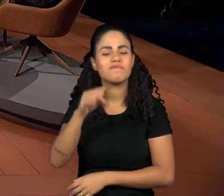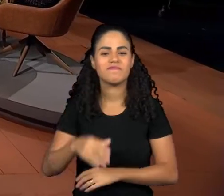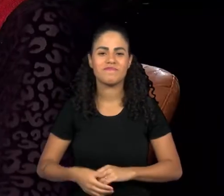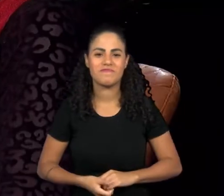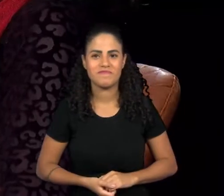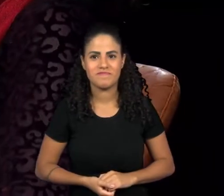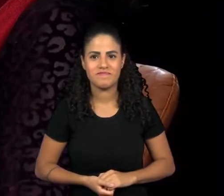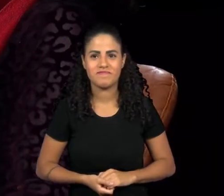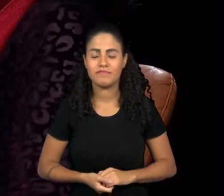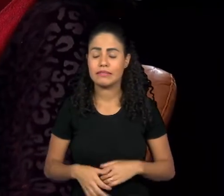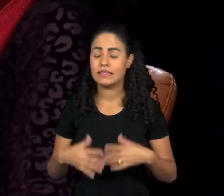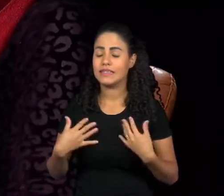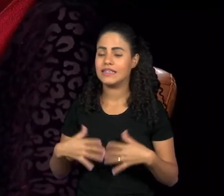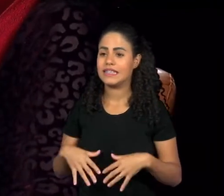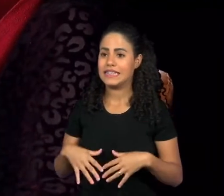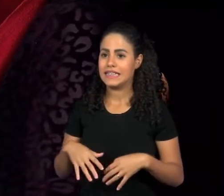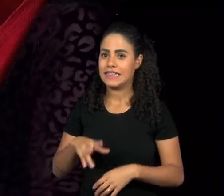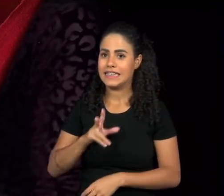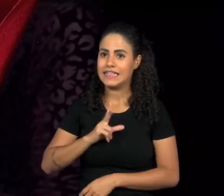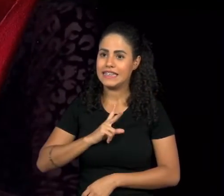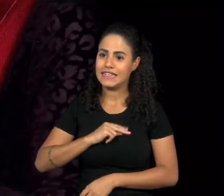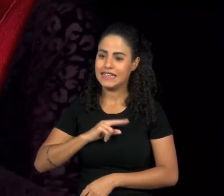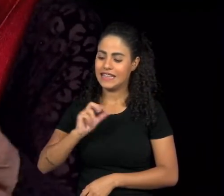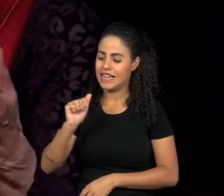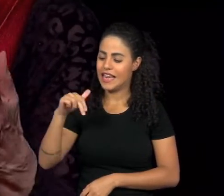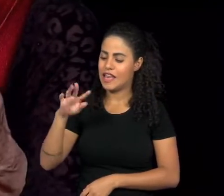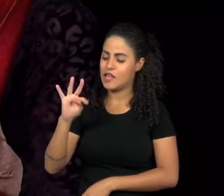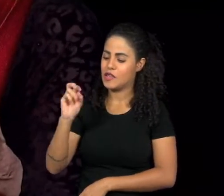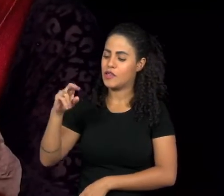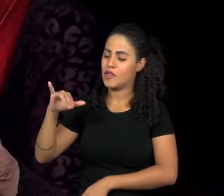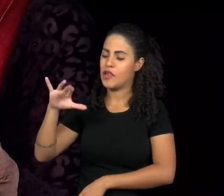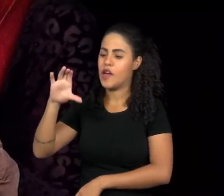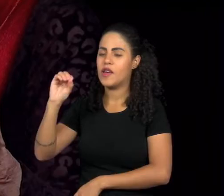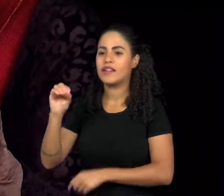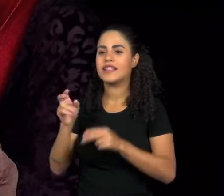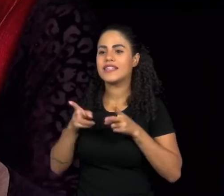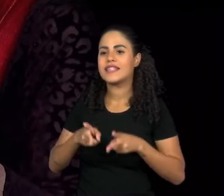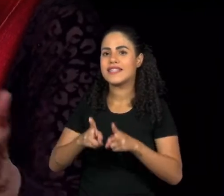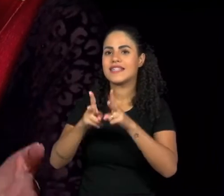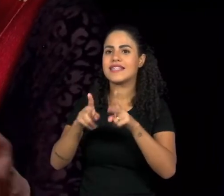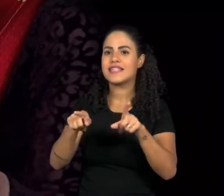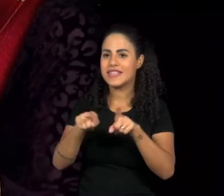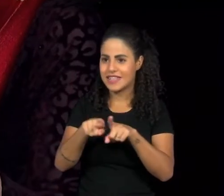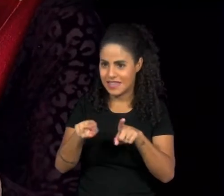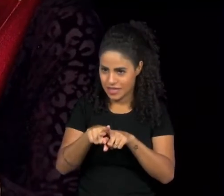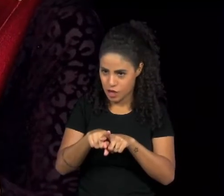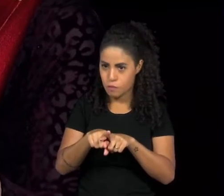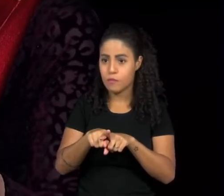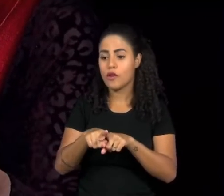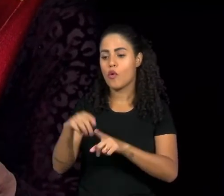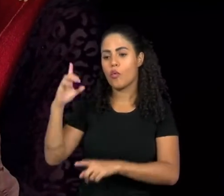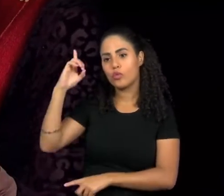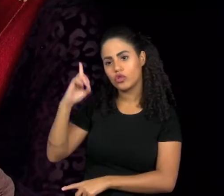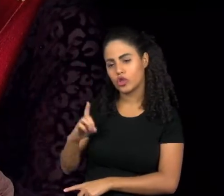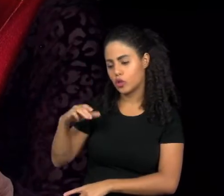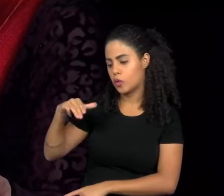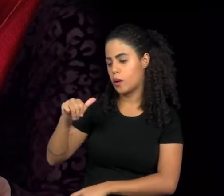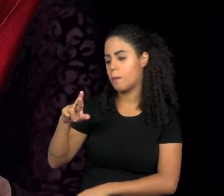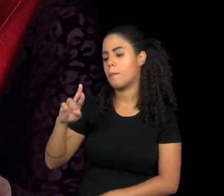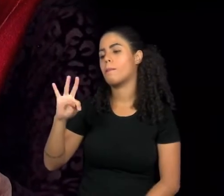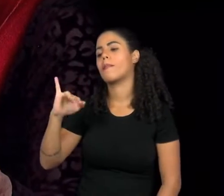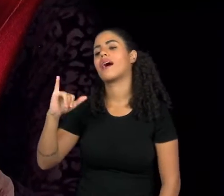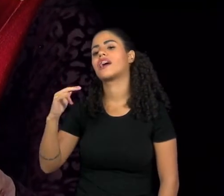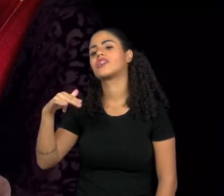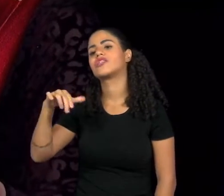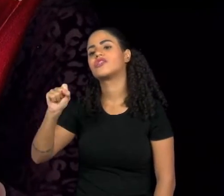lindos. Olha, o Tony estava comigo no Irmão das Almas, que é a peça do Martins Pena, que a gente fez, e estava